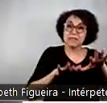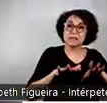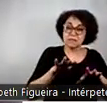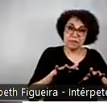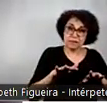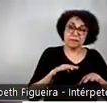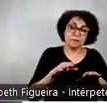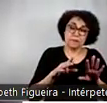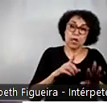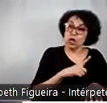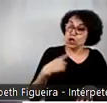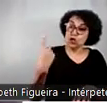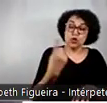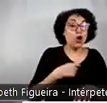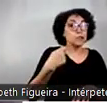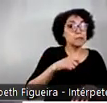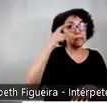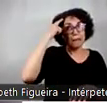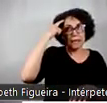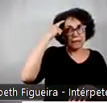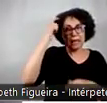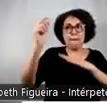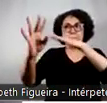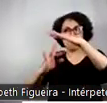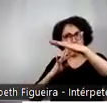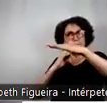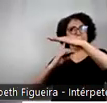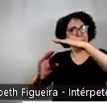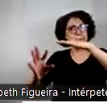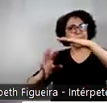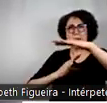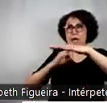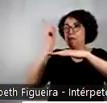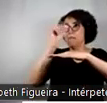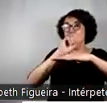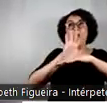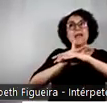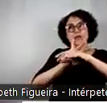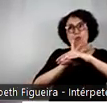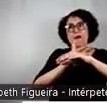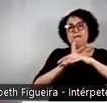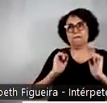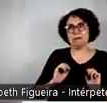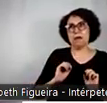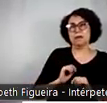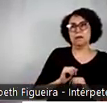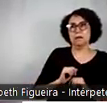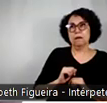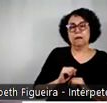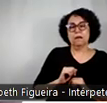e a gente não deve patologizar uma experiência de migração. Geralmente, assim, porque a pessoa está